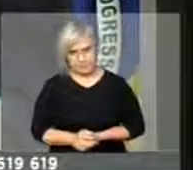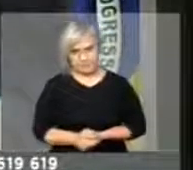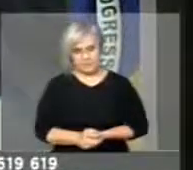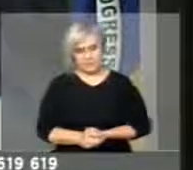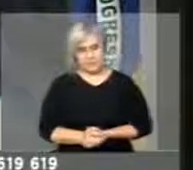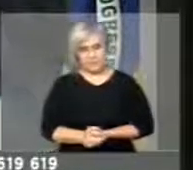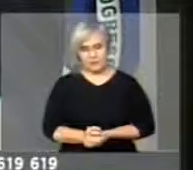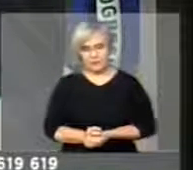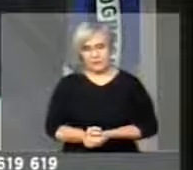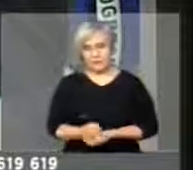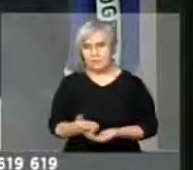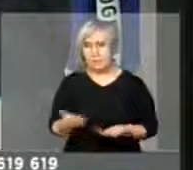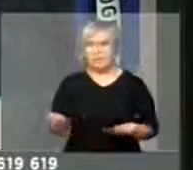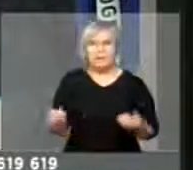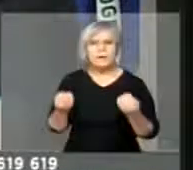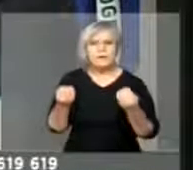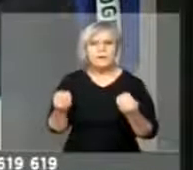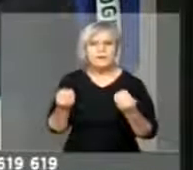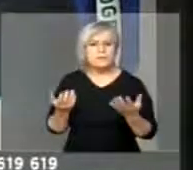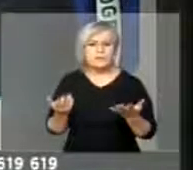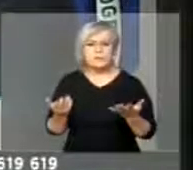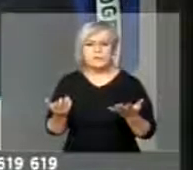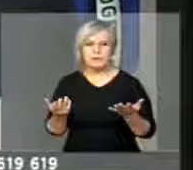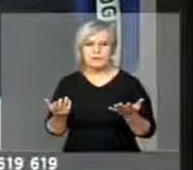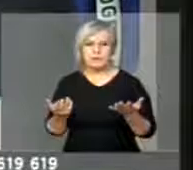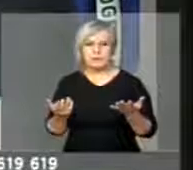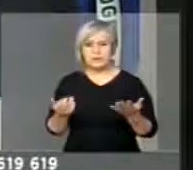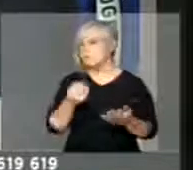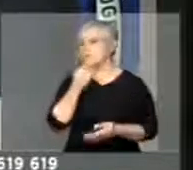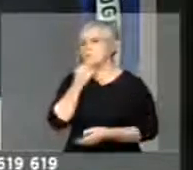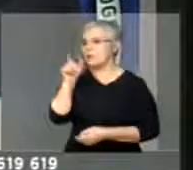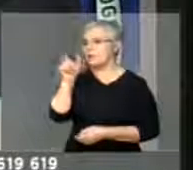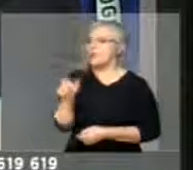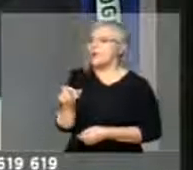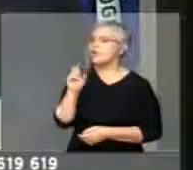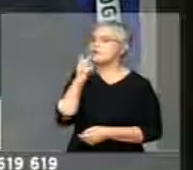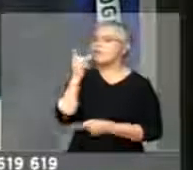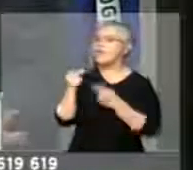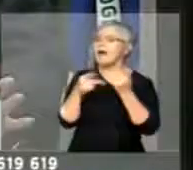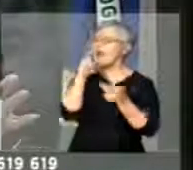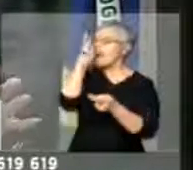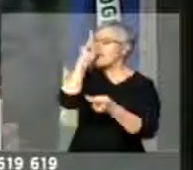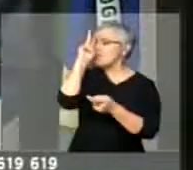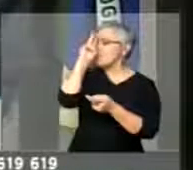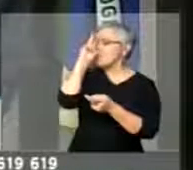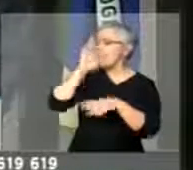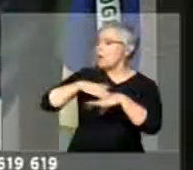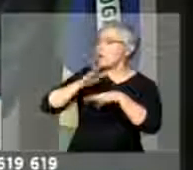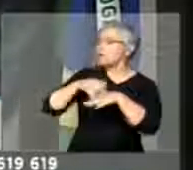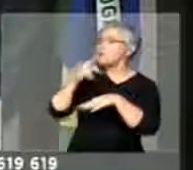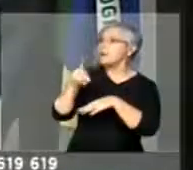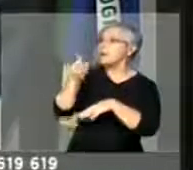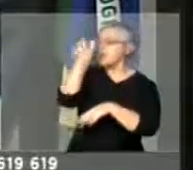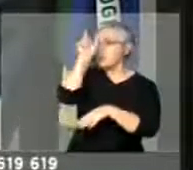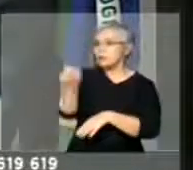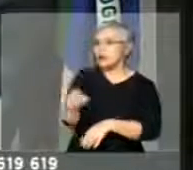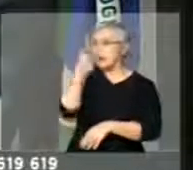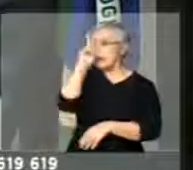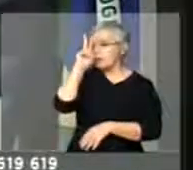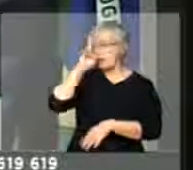a memória seletiva deste fascínora, ele só se lembra do que quer